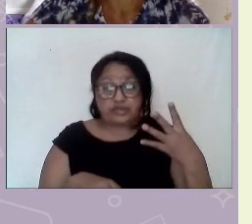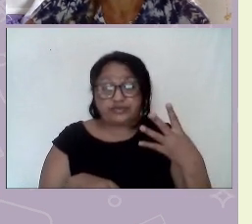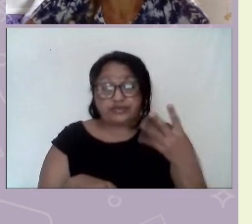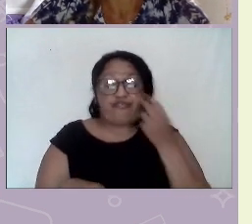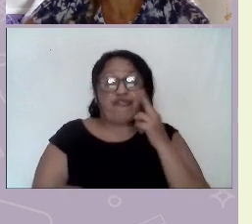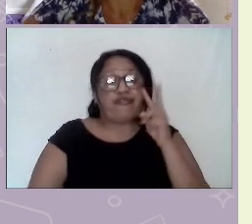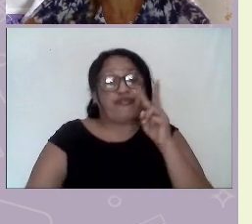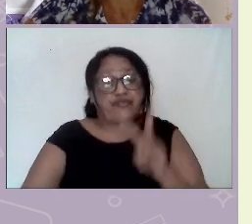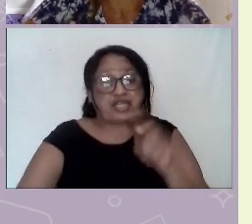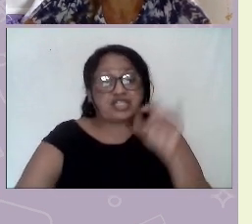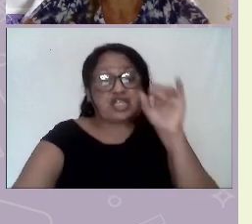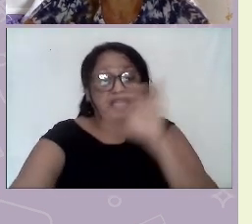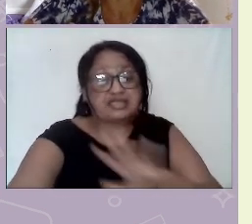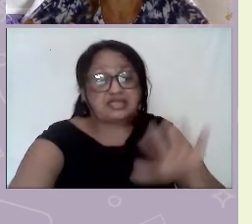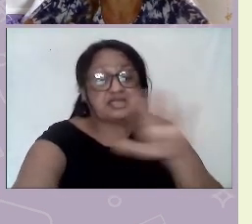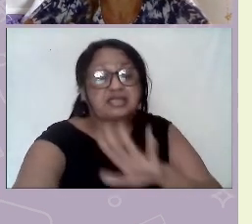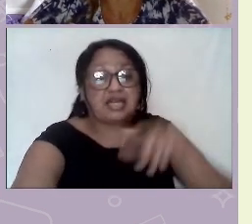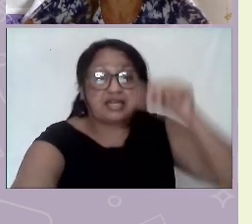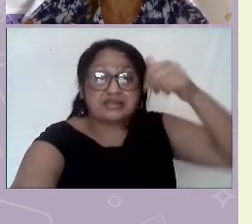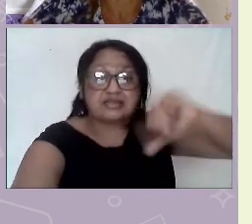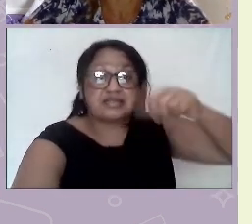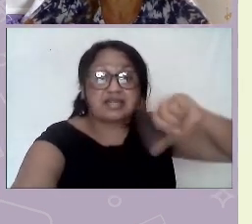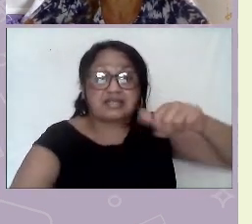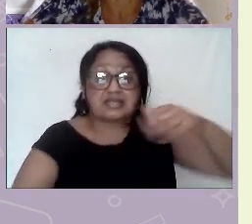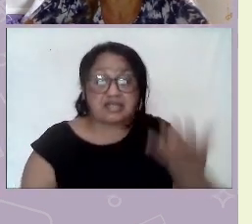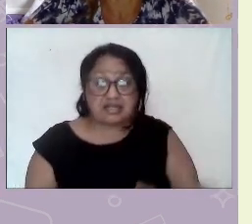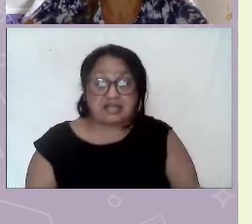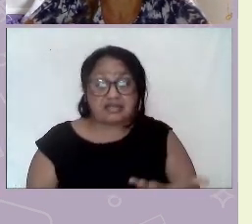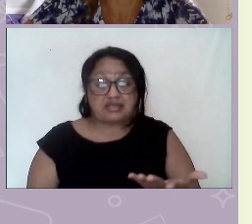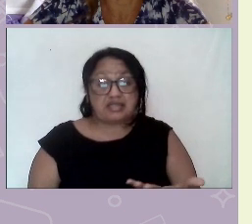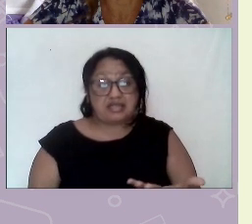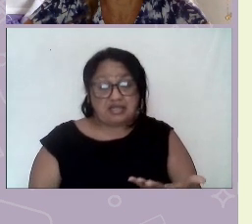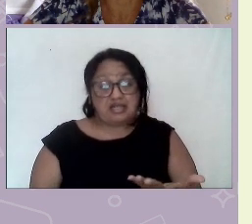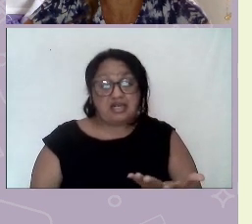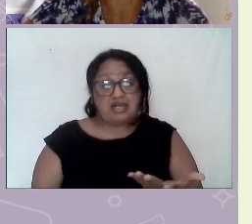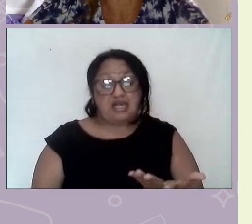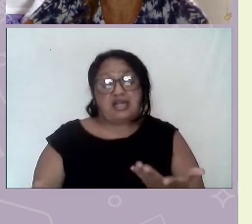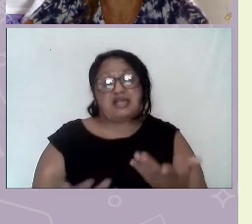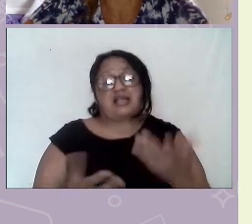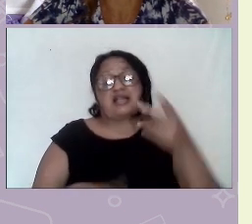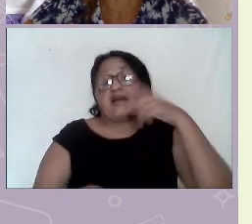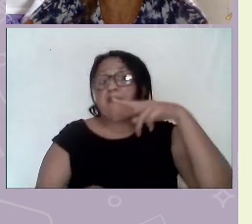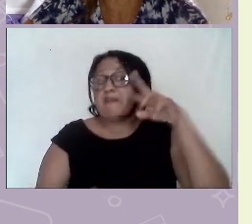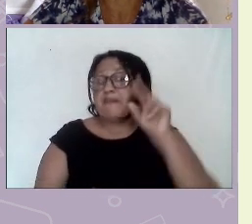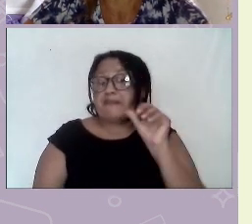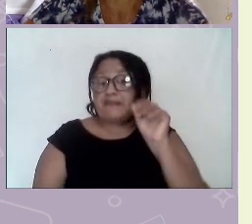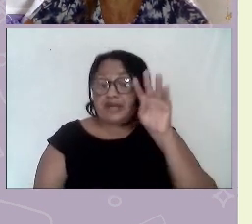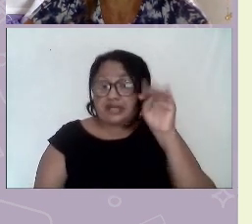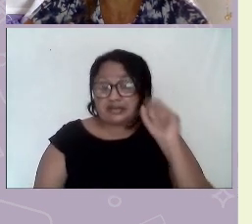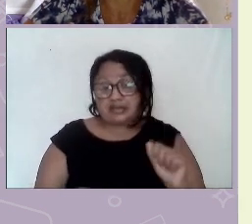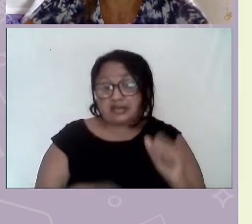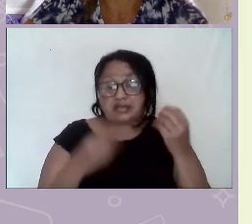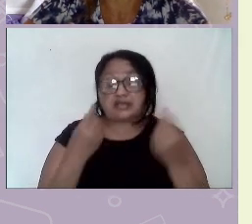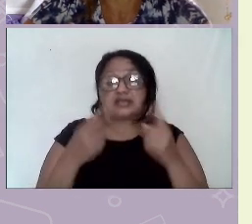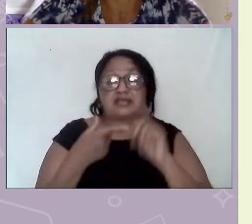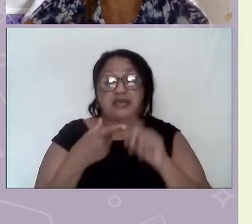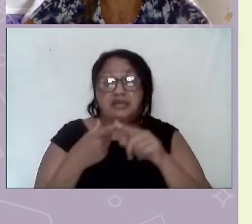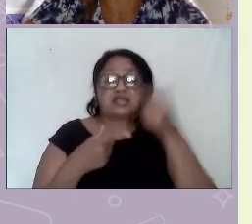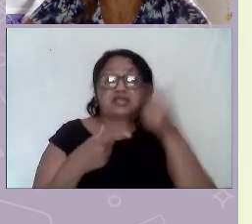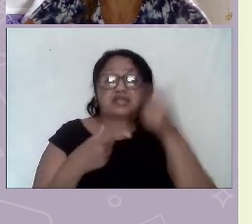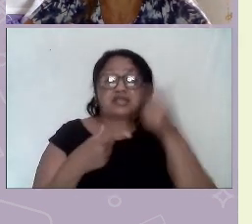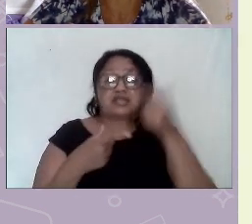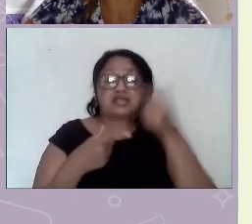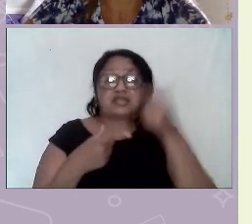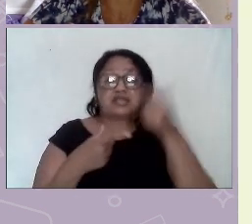vamos analisar tanto a reação da prata né de redução repetindo aqui da